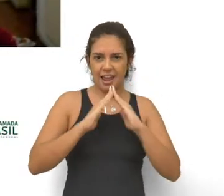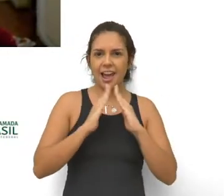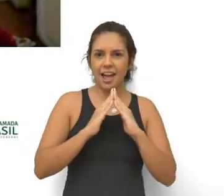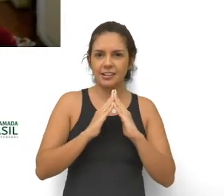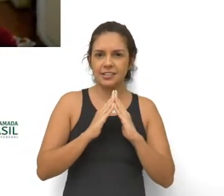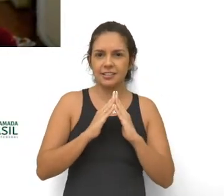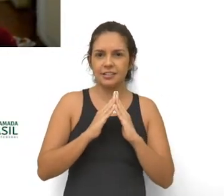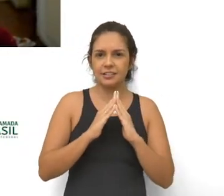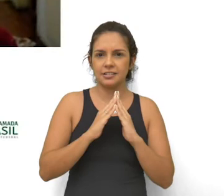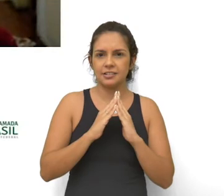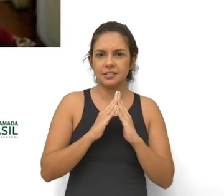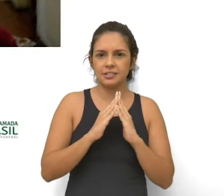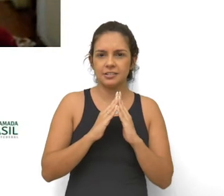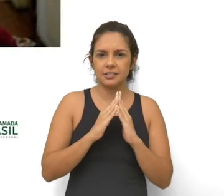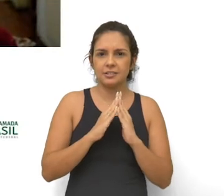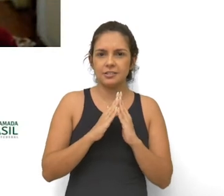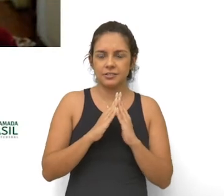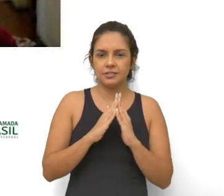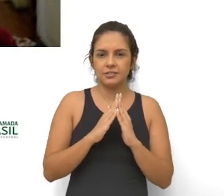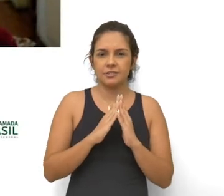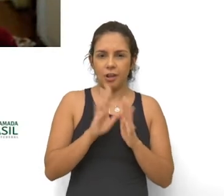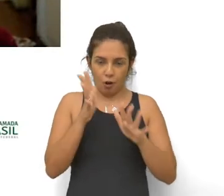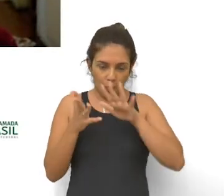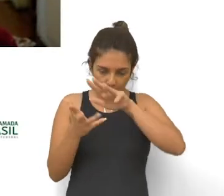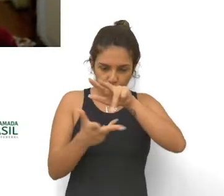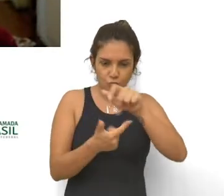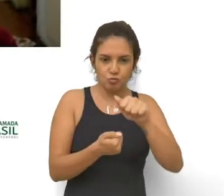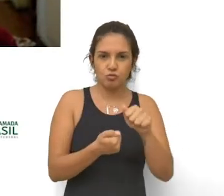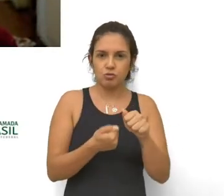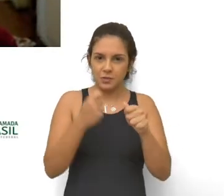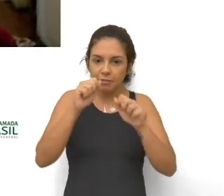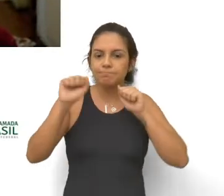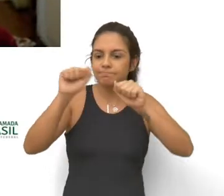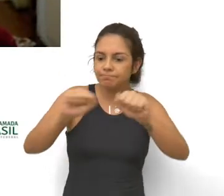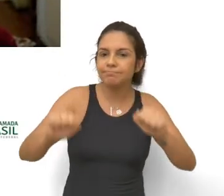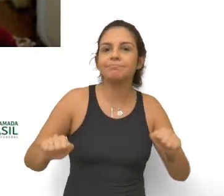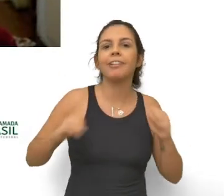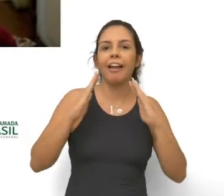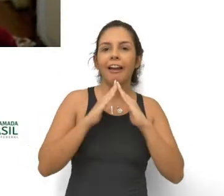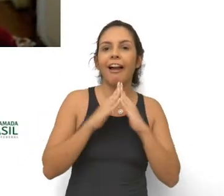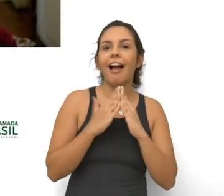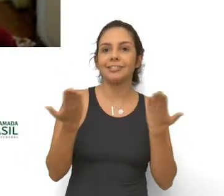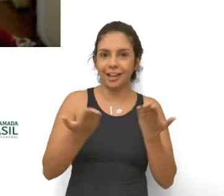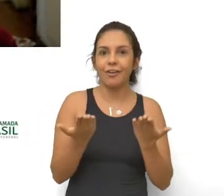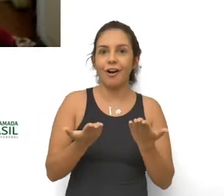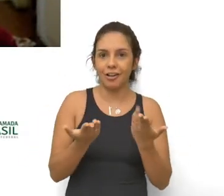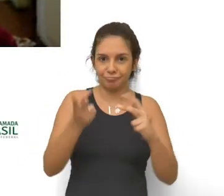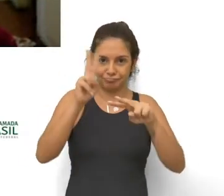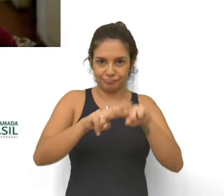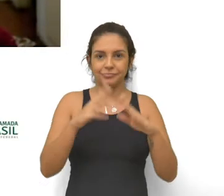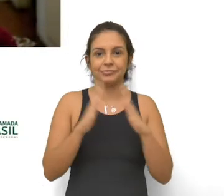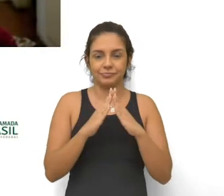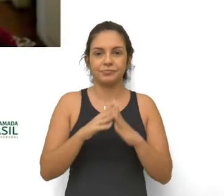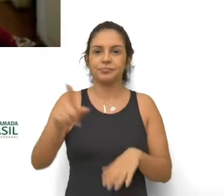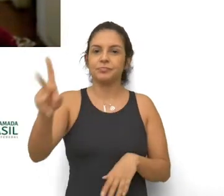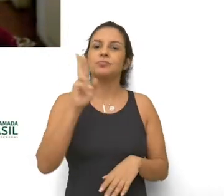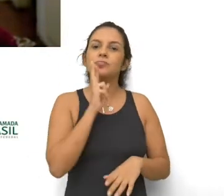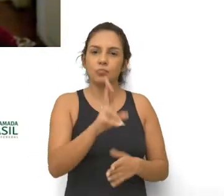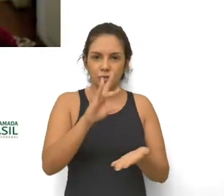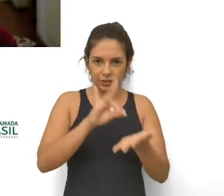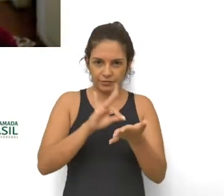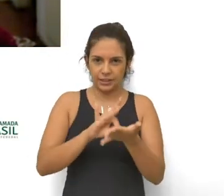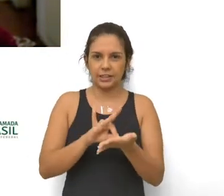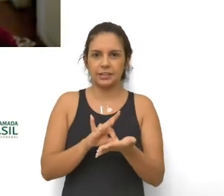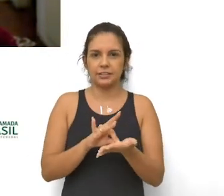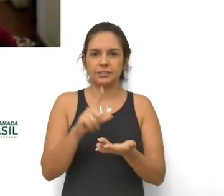psíquica um mundo que não existia, né? Que é o mundo doméstico, o mundo da casa. Né? É verdade. Mas